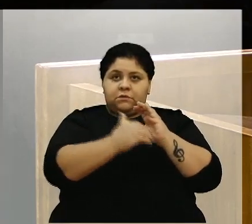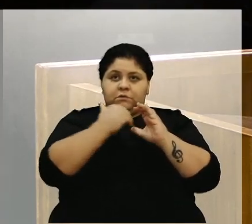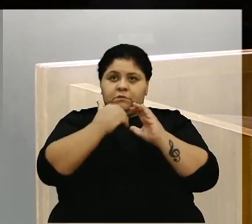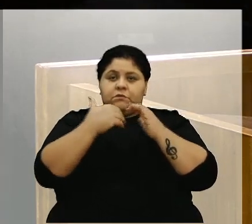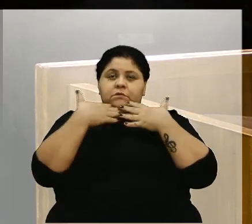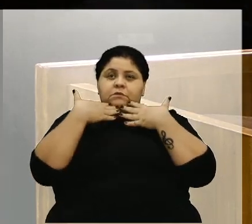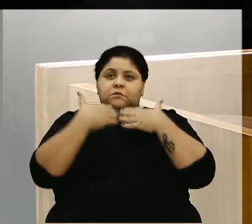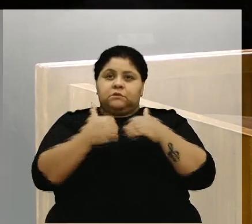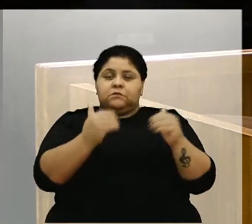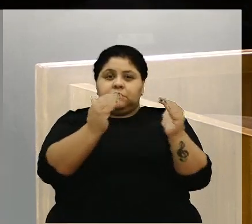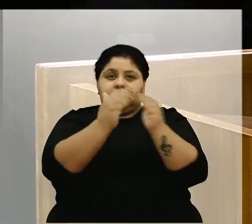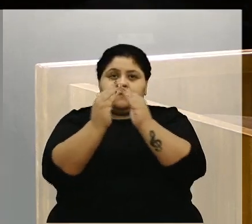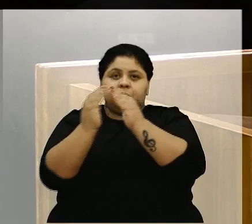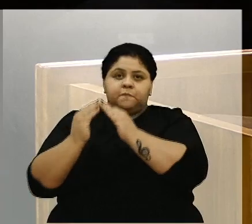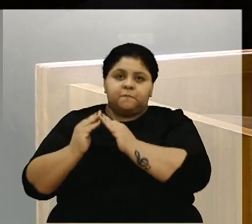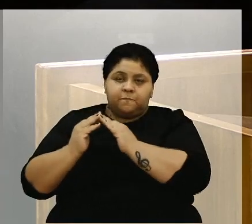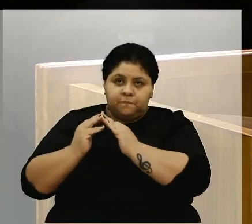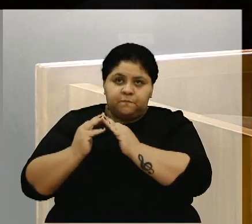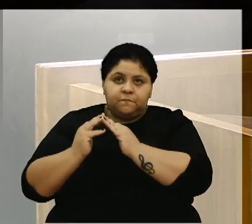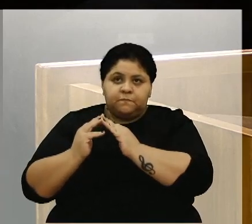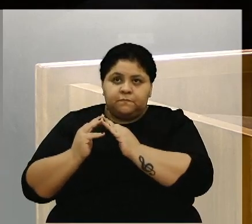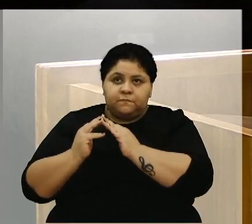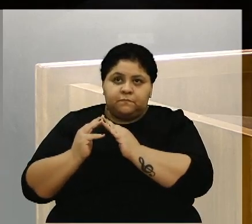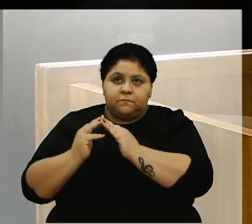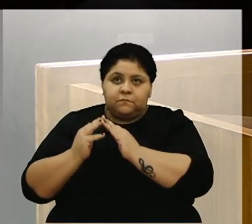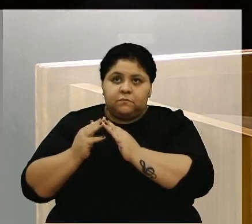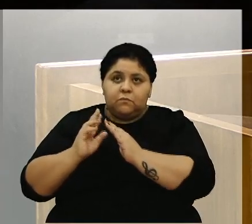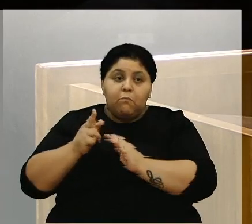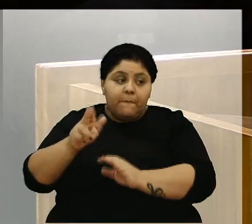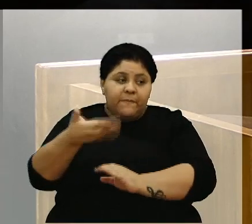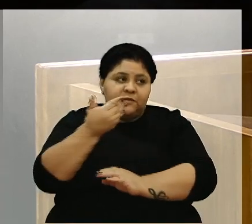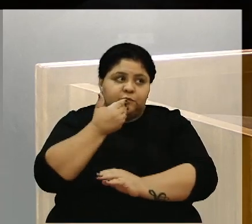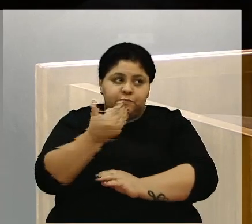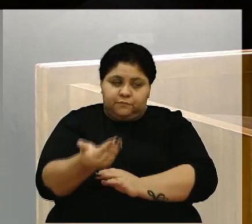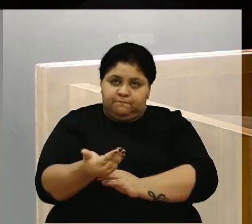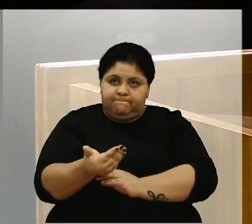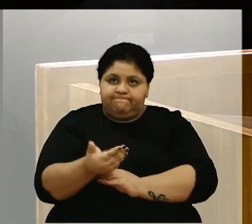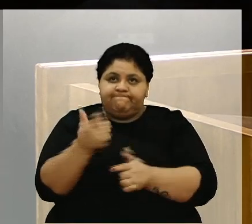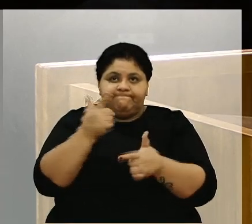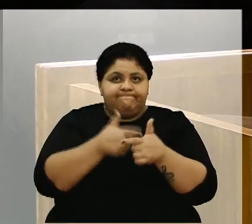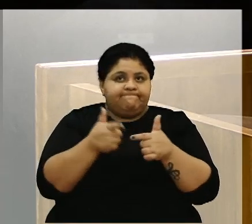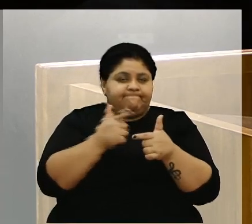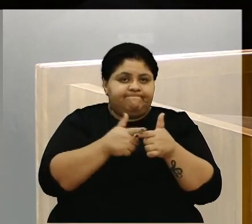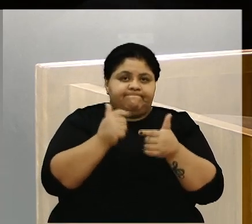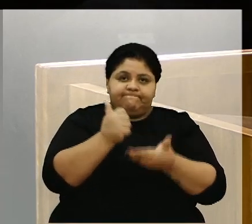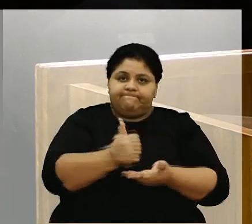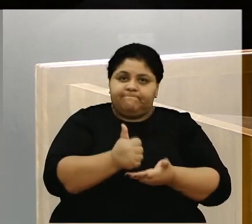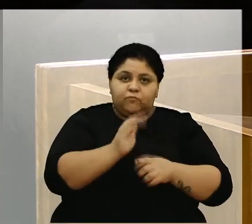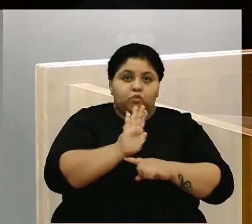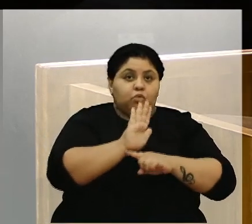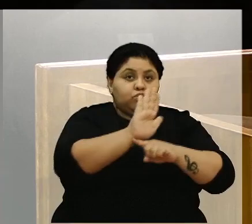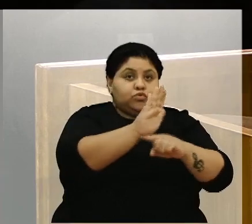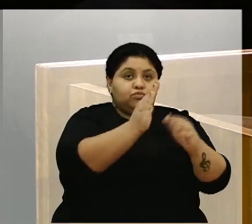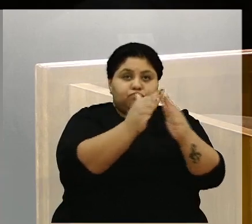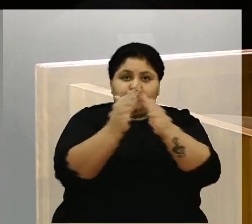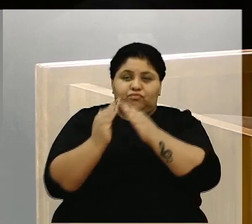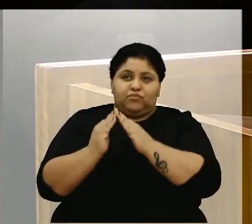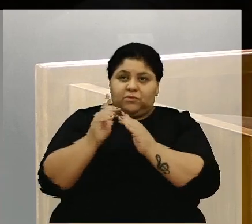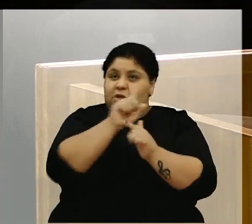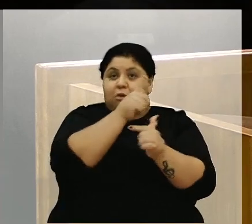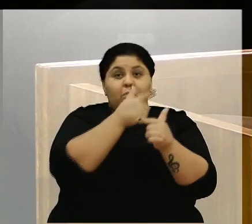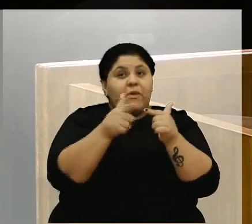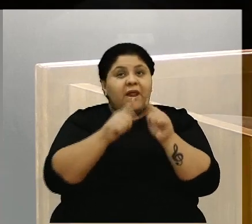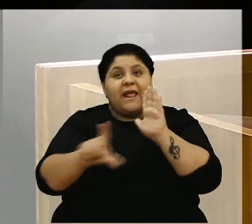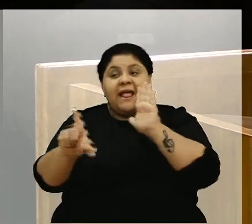Habitação, quando eu era secretário, a mesma solicitação. O problema do auxílio moradia não é o problema. A lei